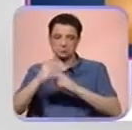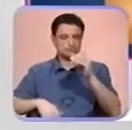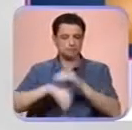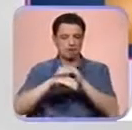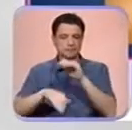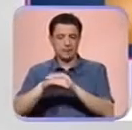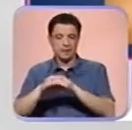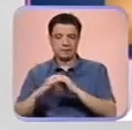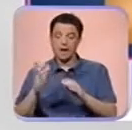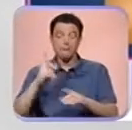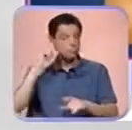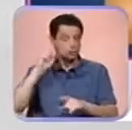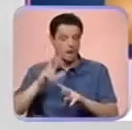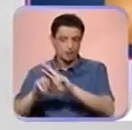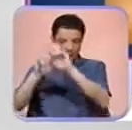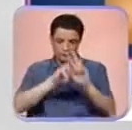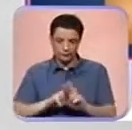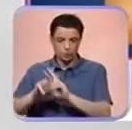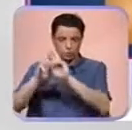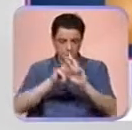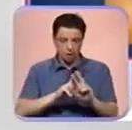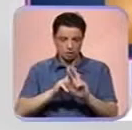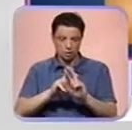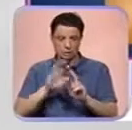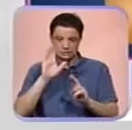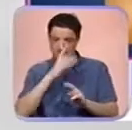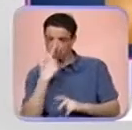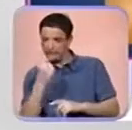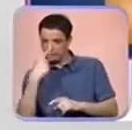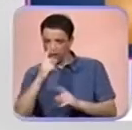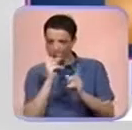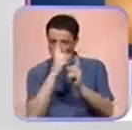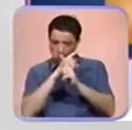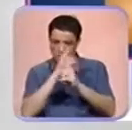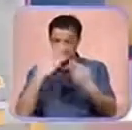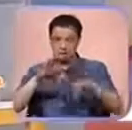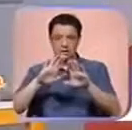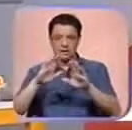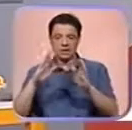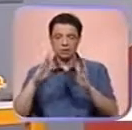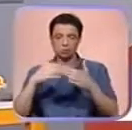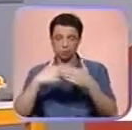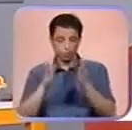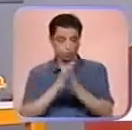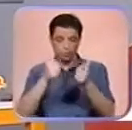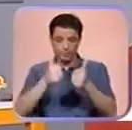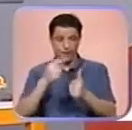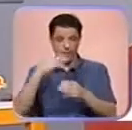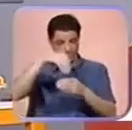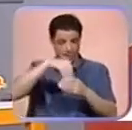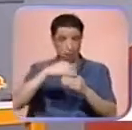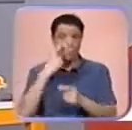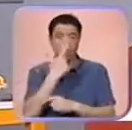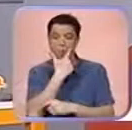importante diagnosticar se é mesmo um estrabismo ou se é uma criança que parece que tem estrabismo, mas não é. Sim. E se está tudo bem dentro do olho. Ou seja, há